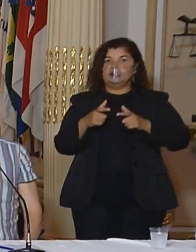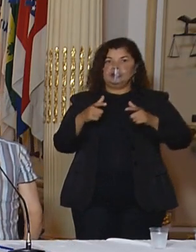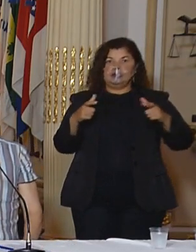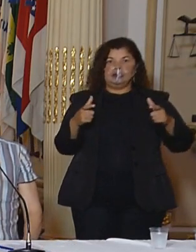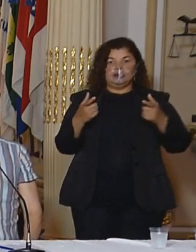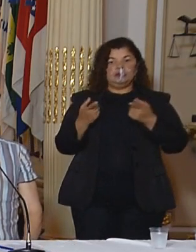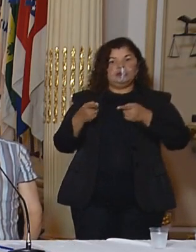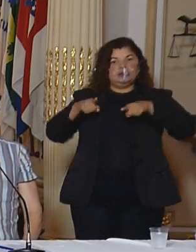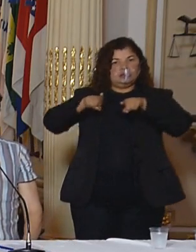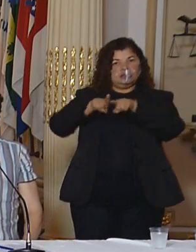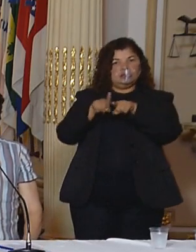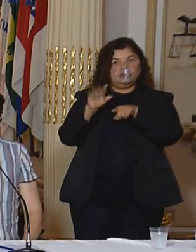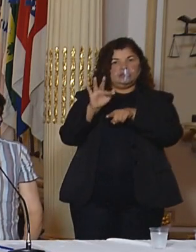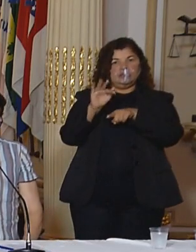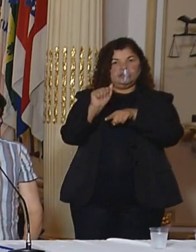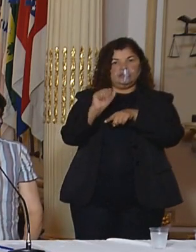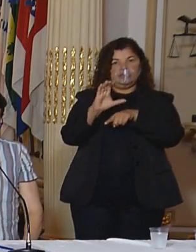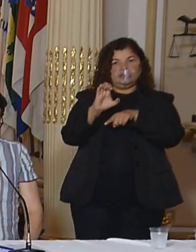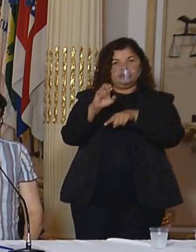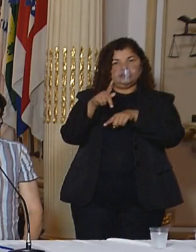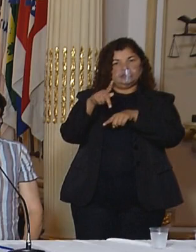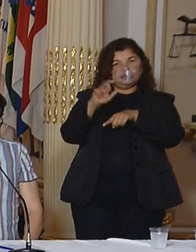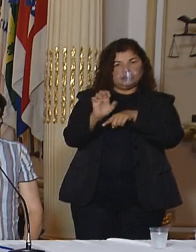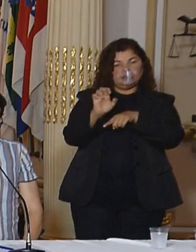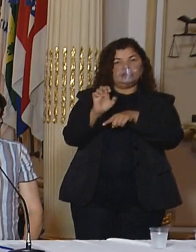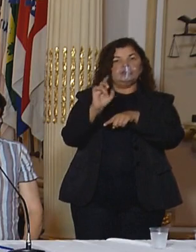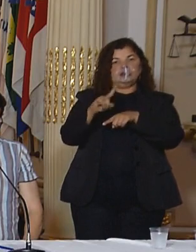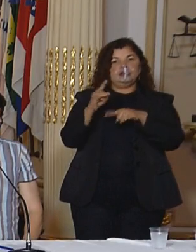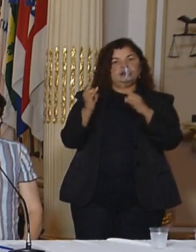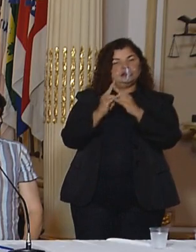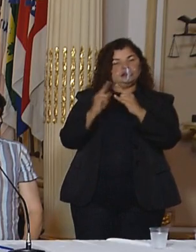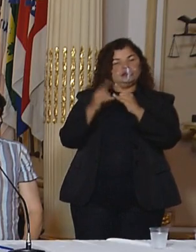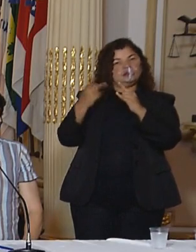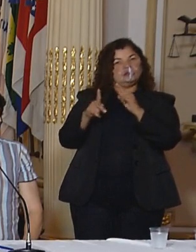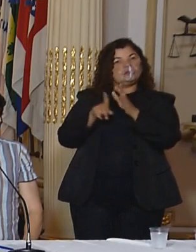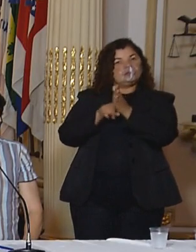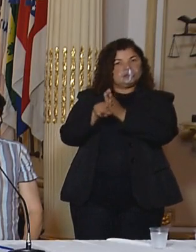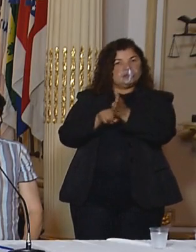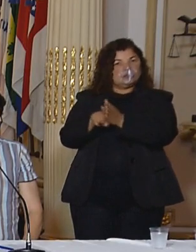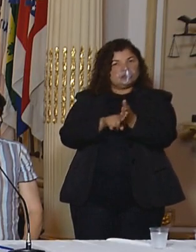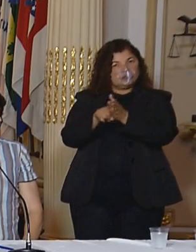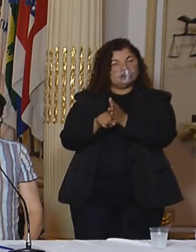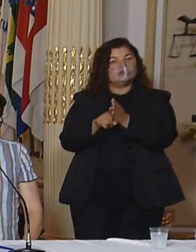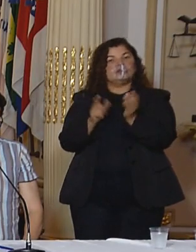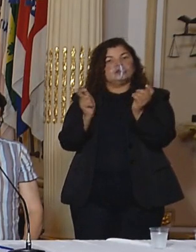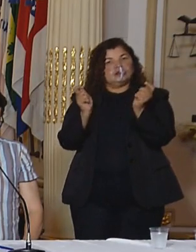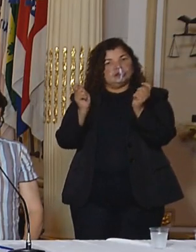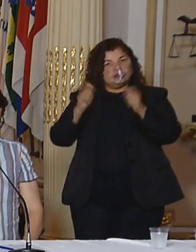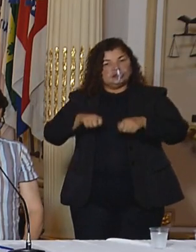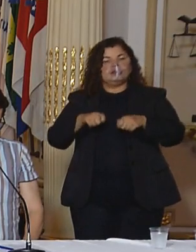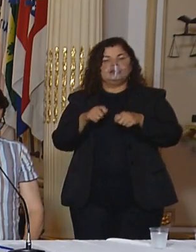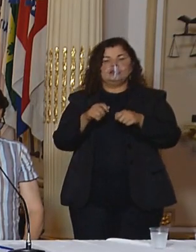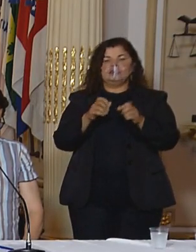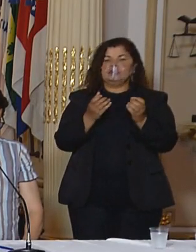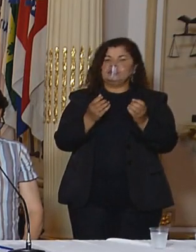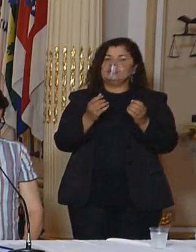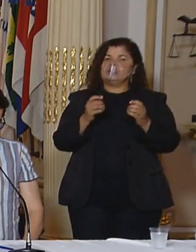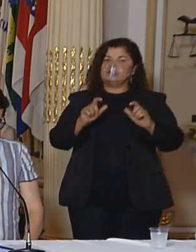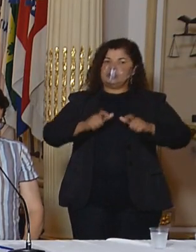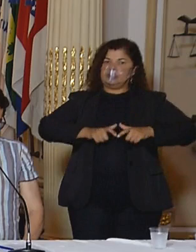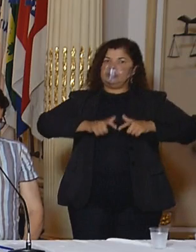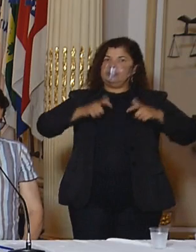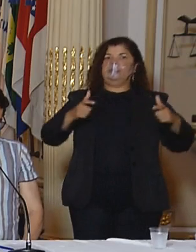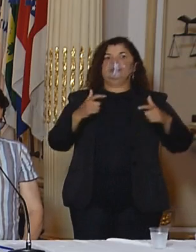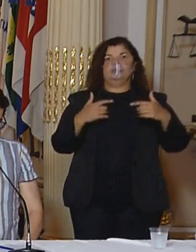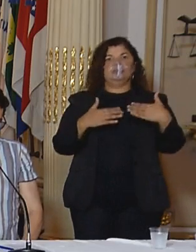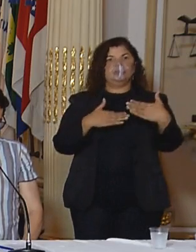com a FACEP, né, que é a nossa instituição de pesquisa, para que a gente possa capacitar e ampliar esse